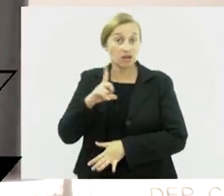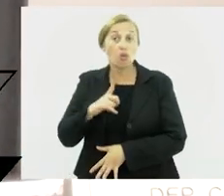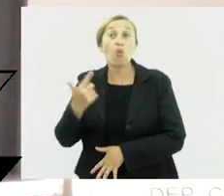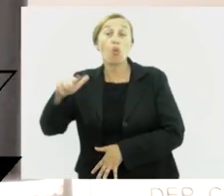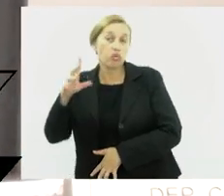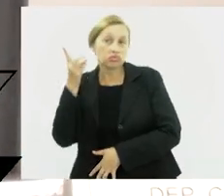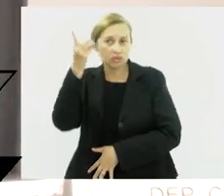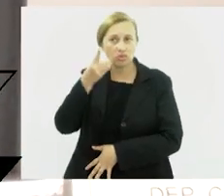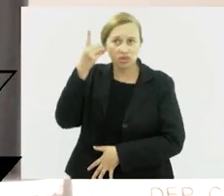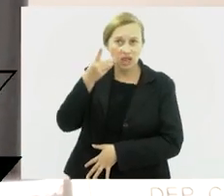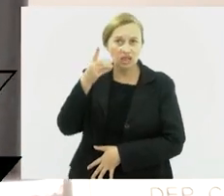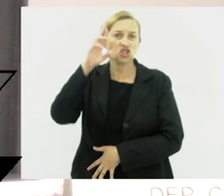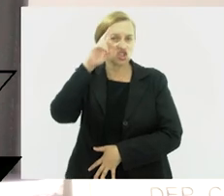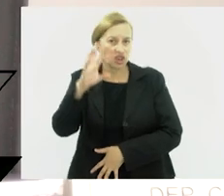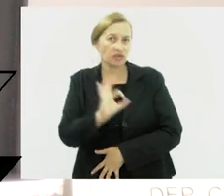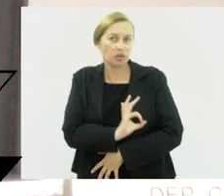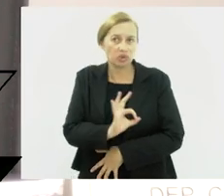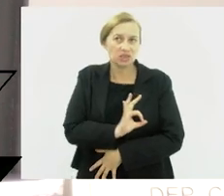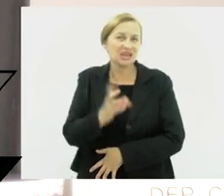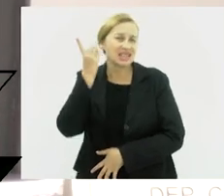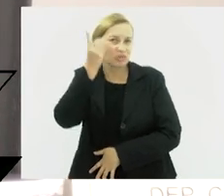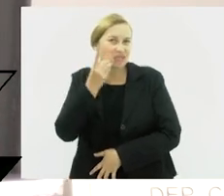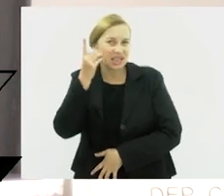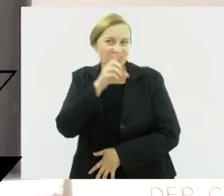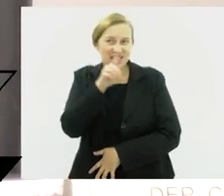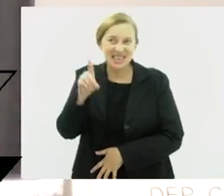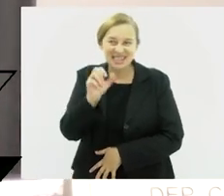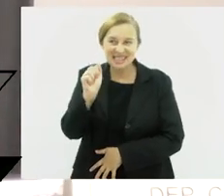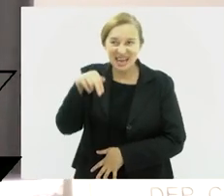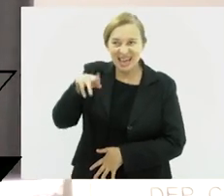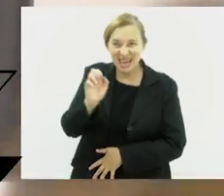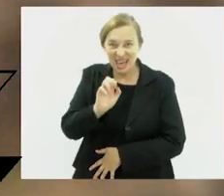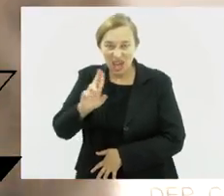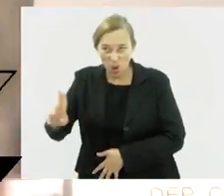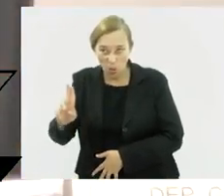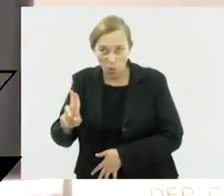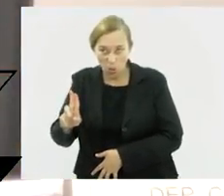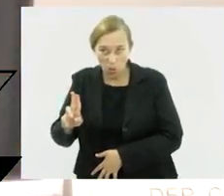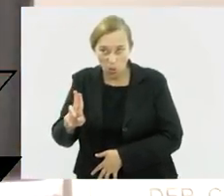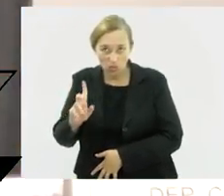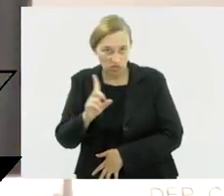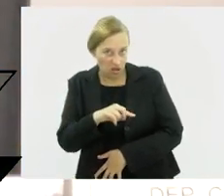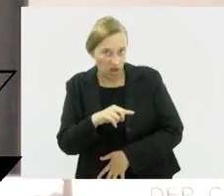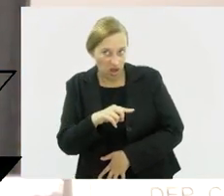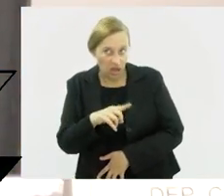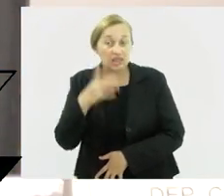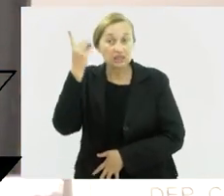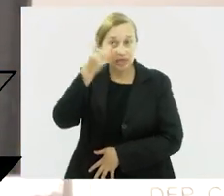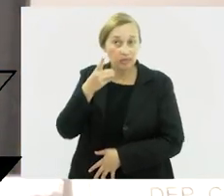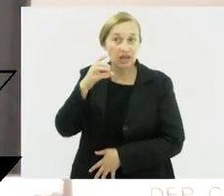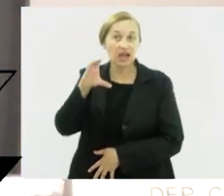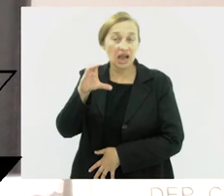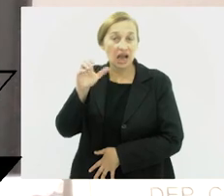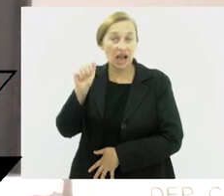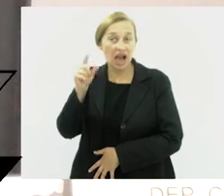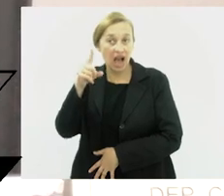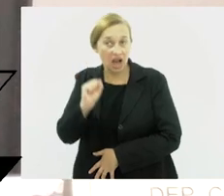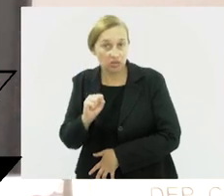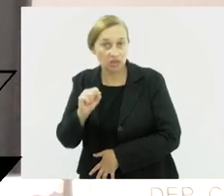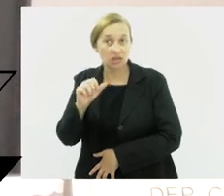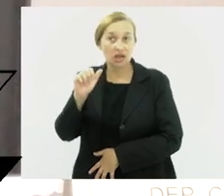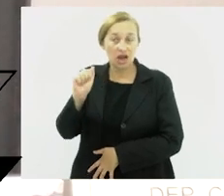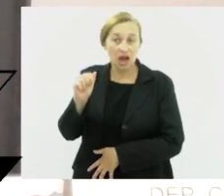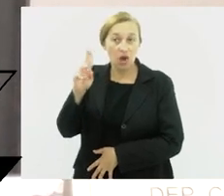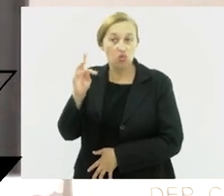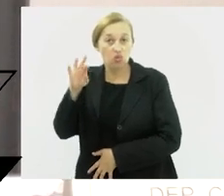tinha sido chefe de polícia, o deputado Zaqueu, que esse não é mais deputado. Delegado Carlos Augusto. Gente. Delegado Carlos Augusto. Temos vários policiais que